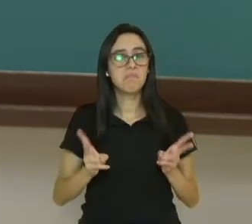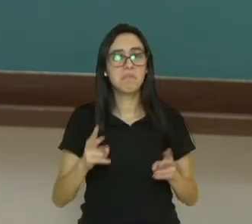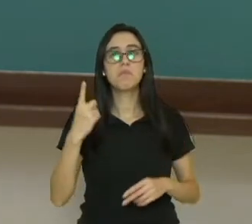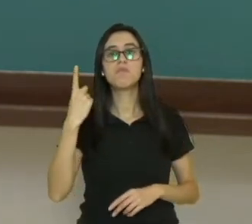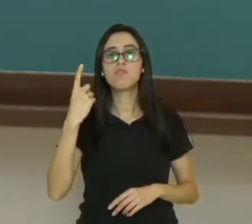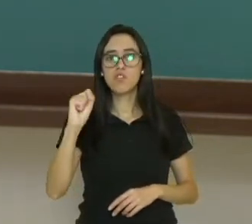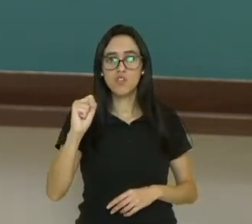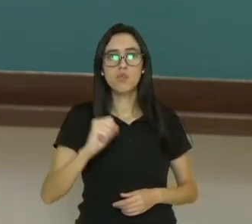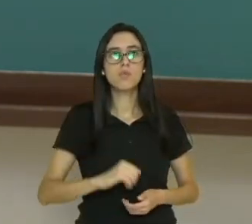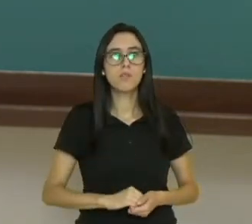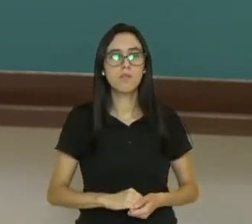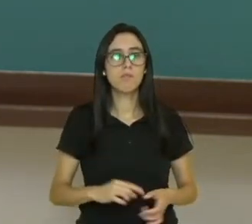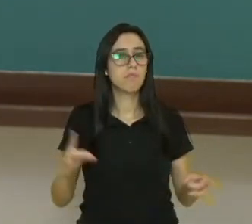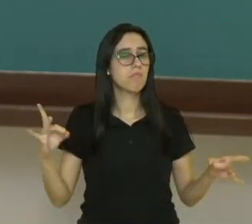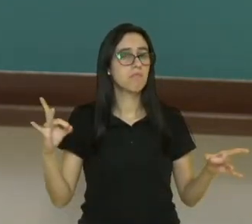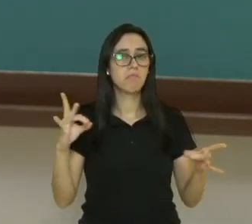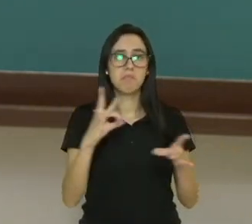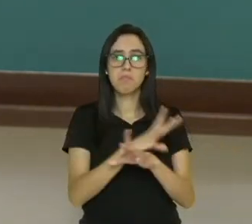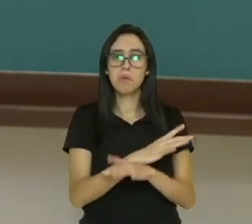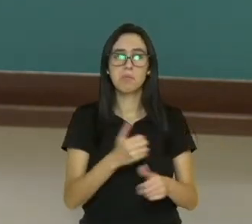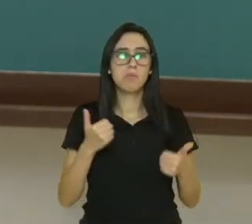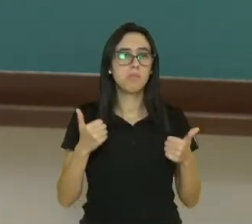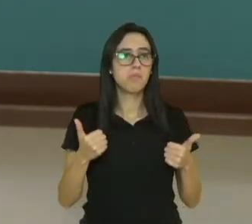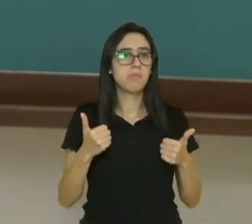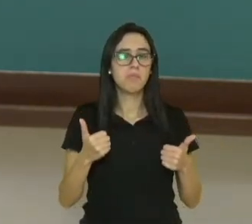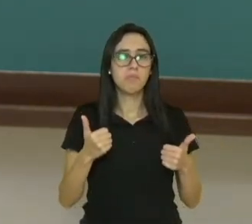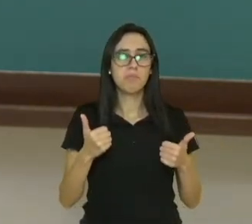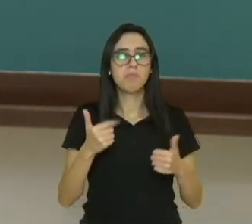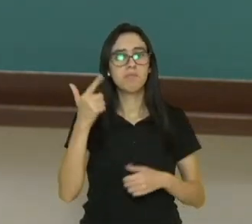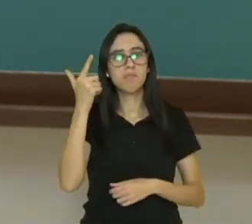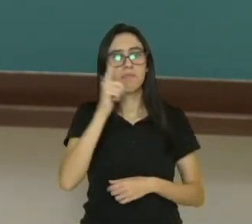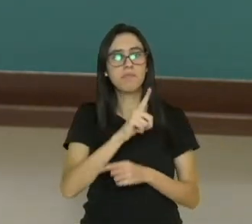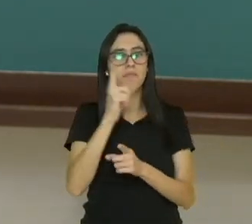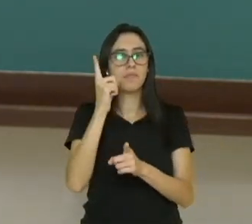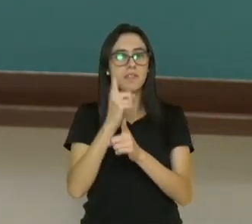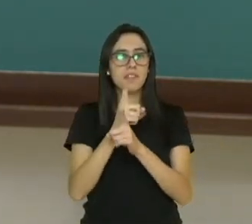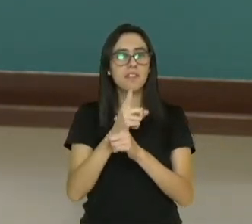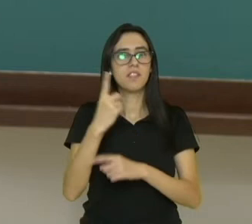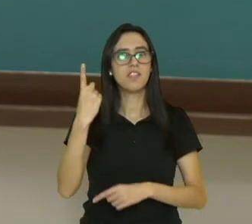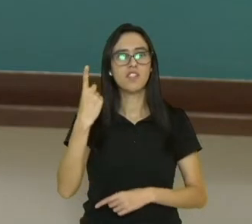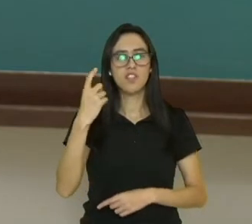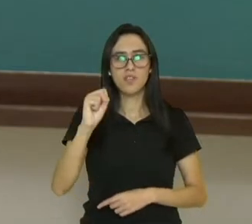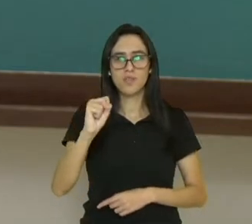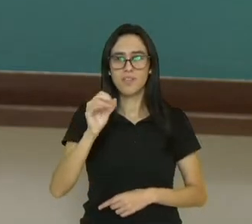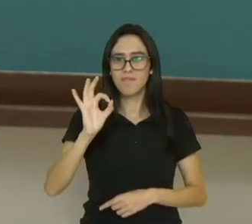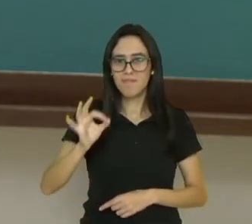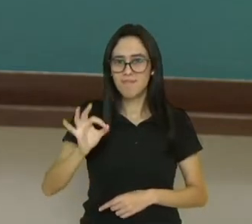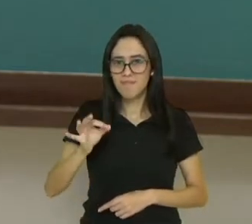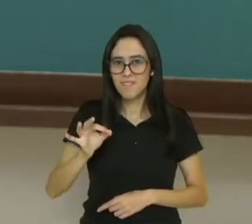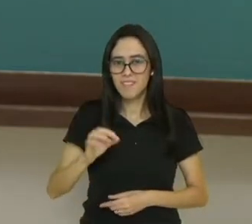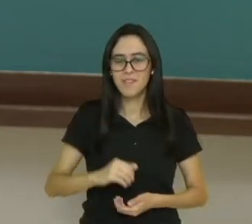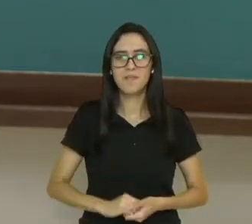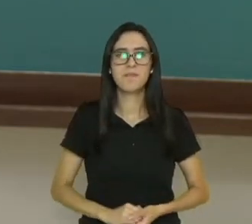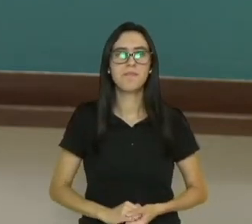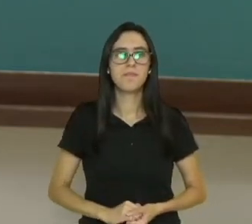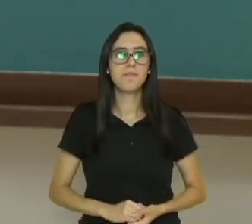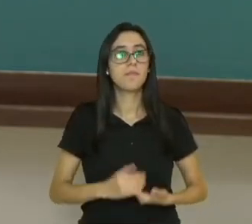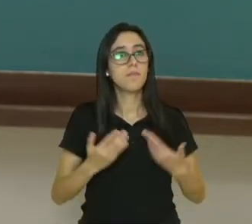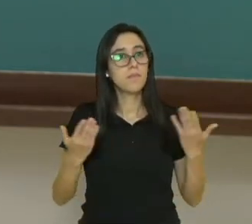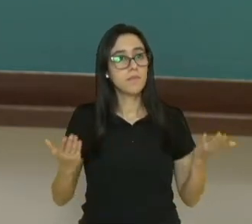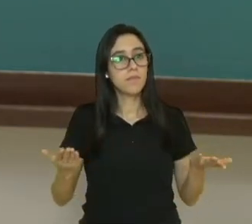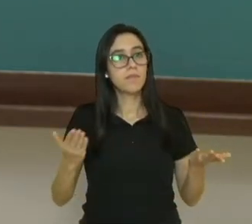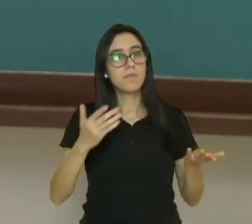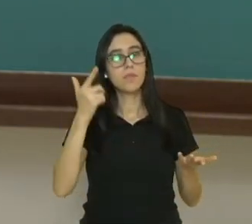18. Acabei de encontrar o denominador, o múltiplo que é comum a 6 e 9, 18. Então já tenho